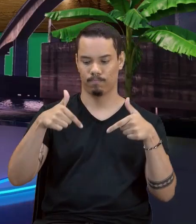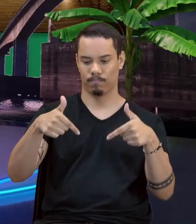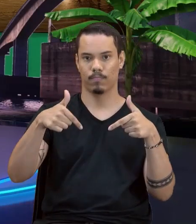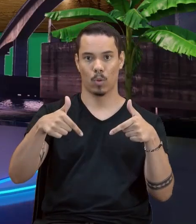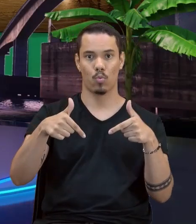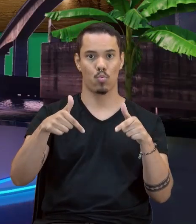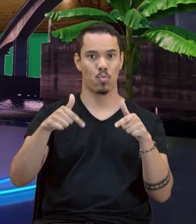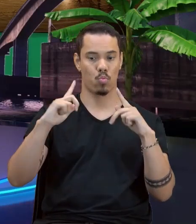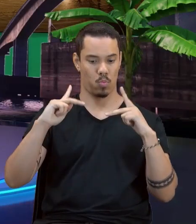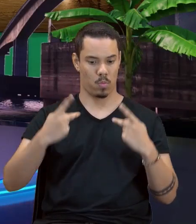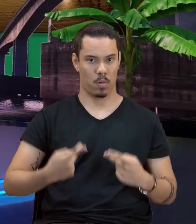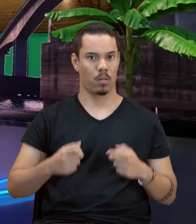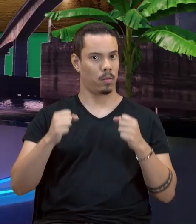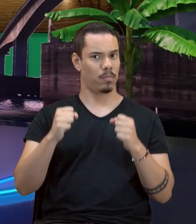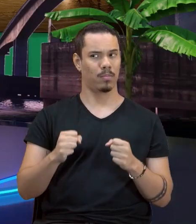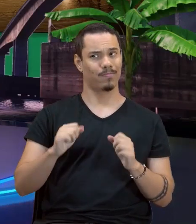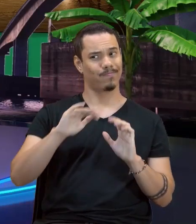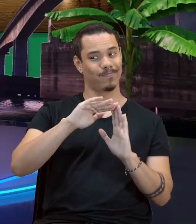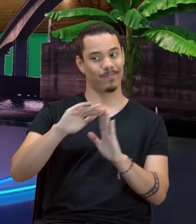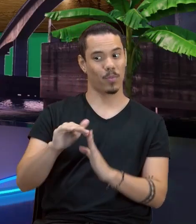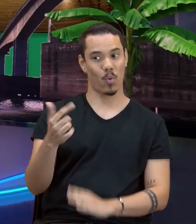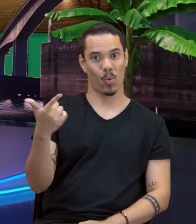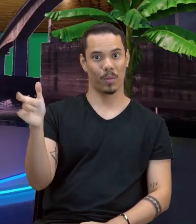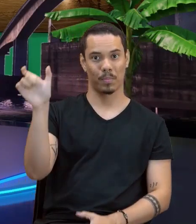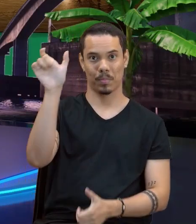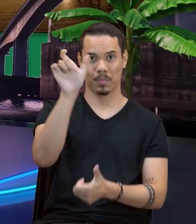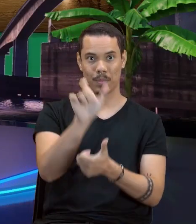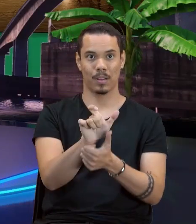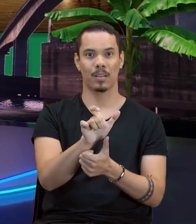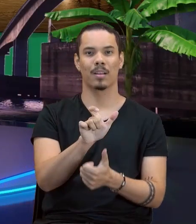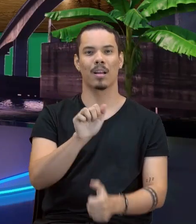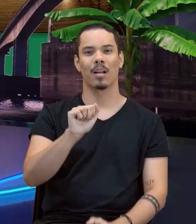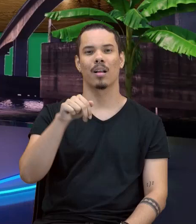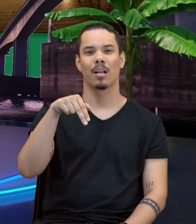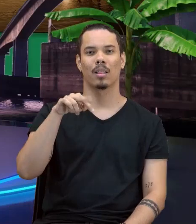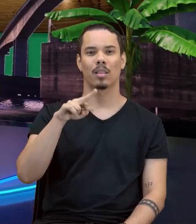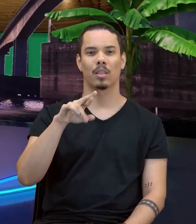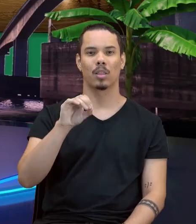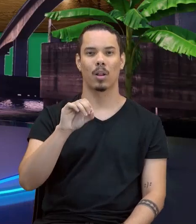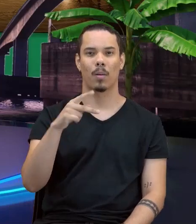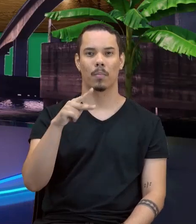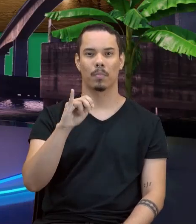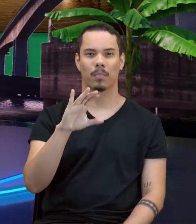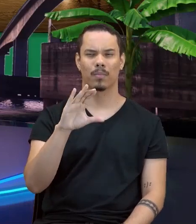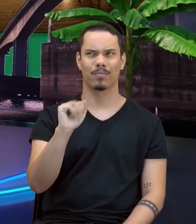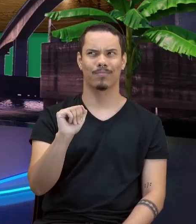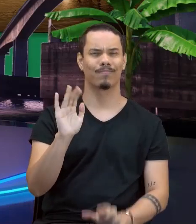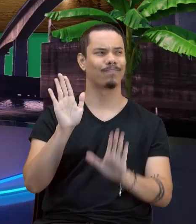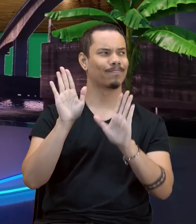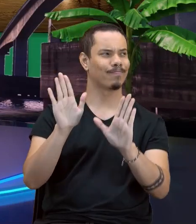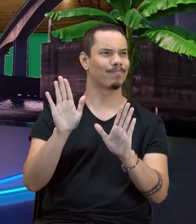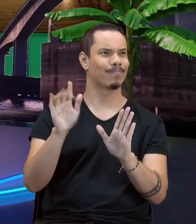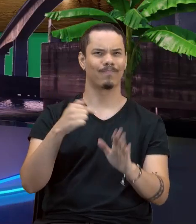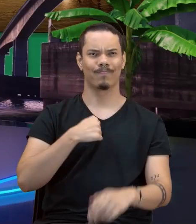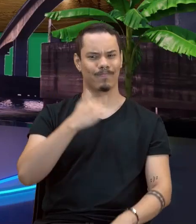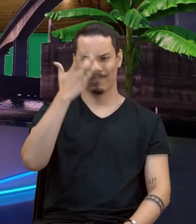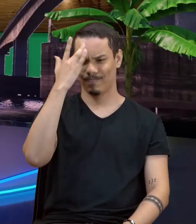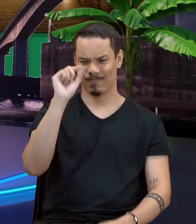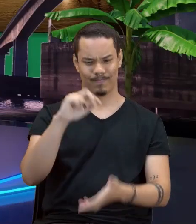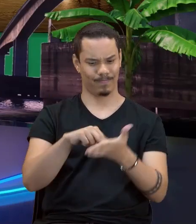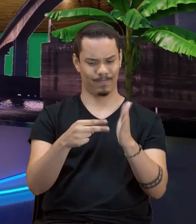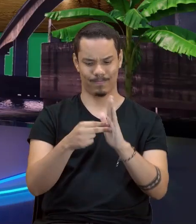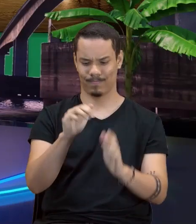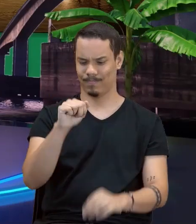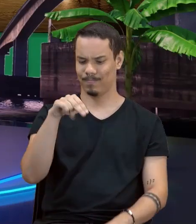vir com ação humana, pode vir escrito ação antrópica. Ação antrópica. Ah, professor, agora eu não sei nem o que é ação antrópica.